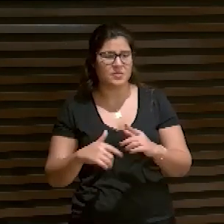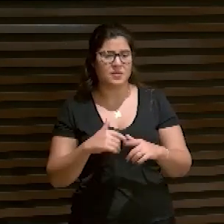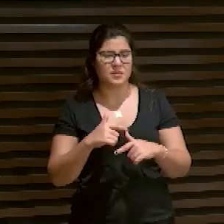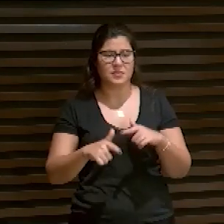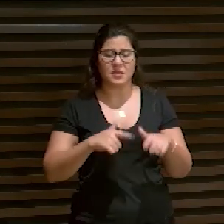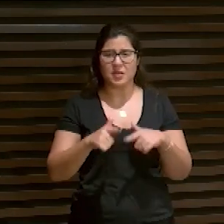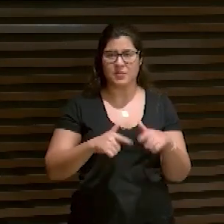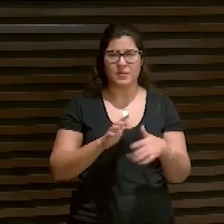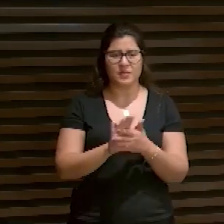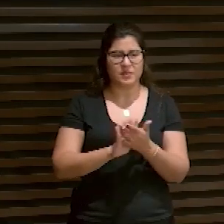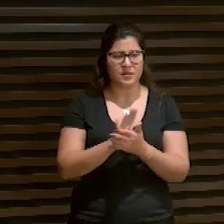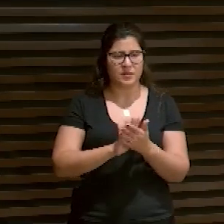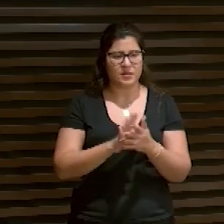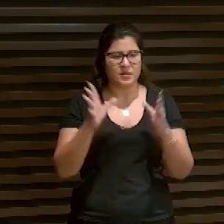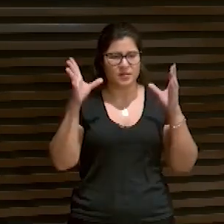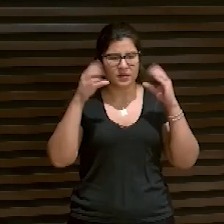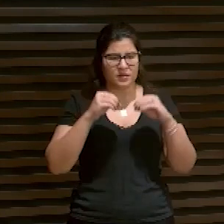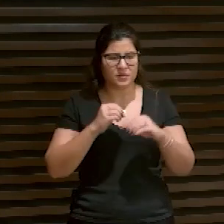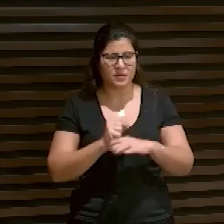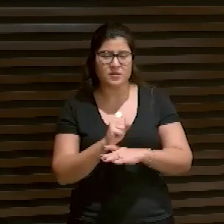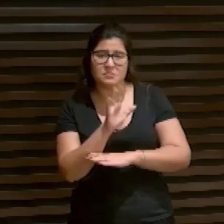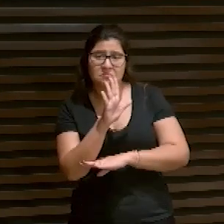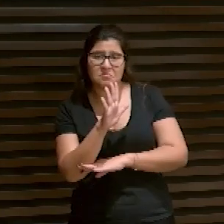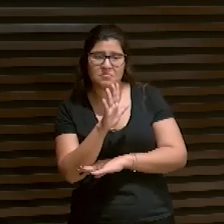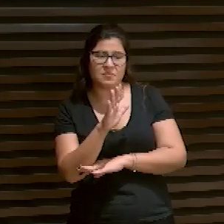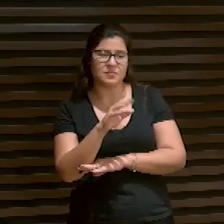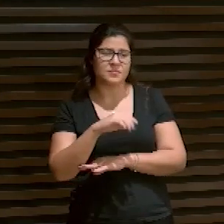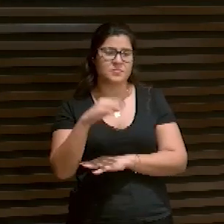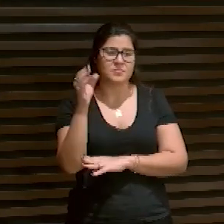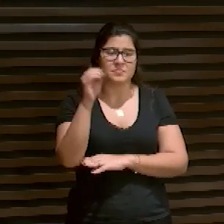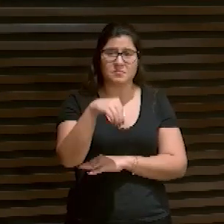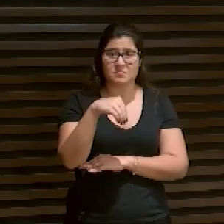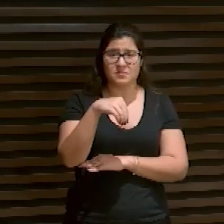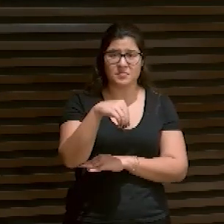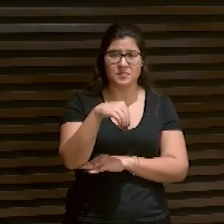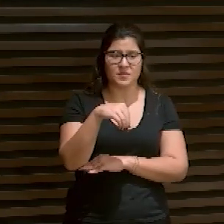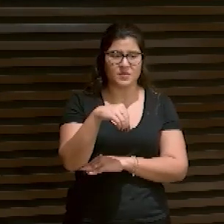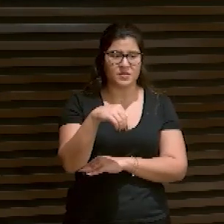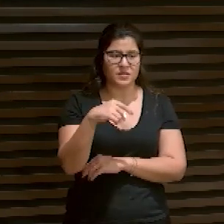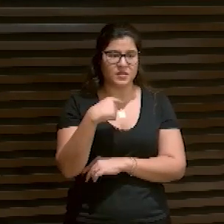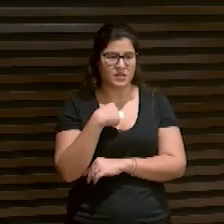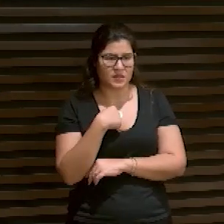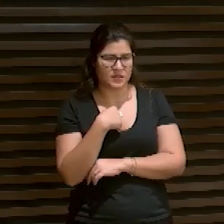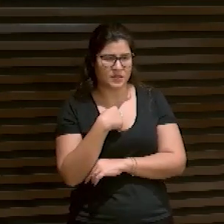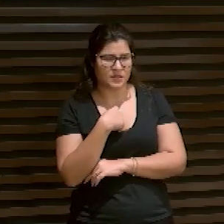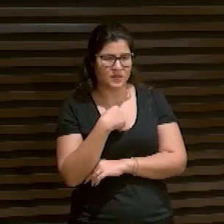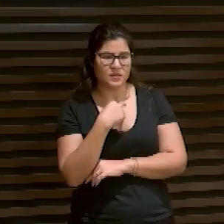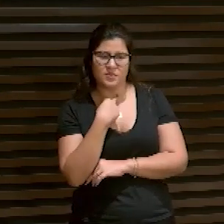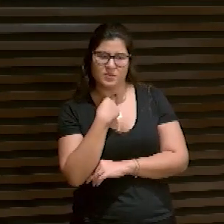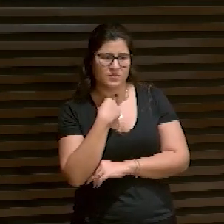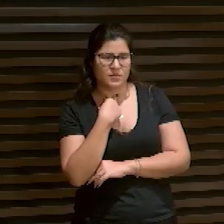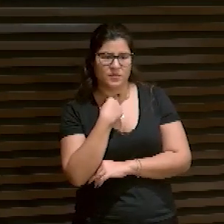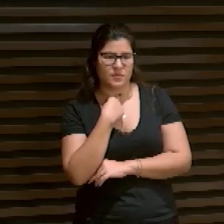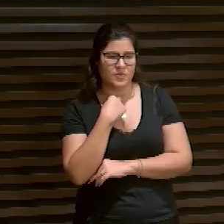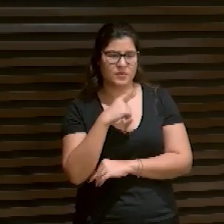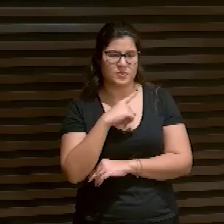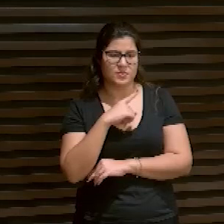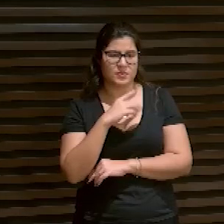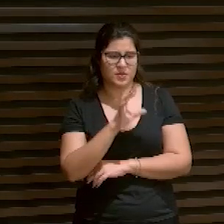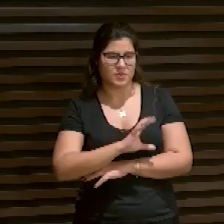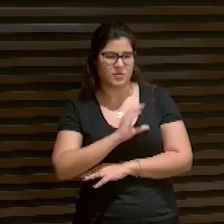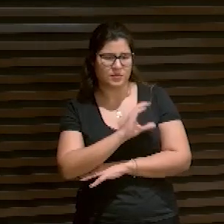noite pereceu. E não hei eu de ter compaixão da grande cidade de Nínive, em que há mais